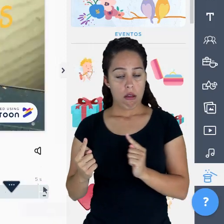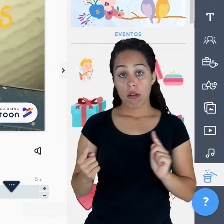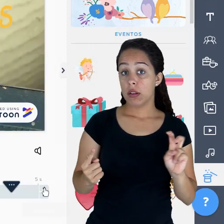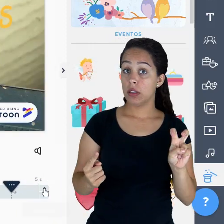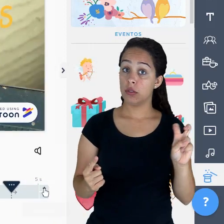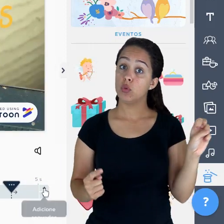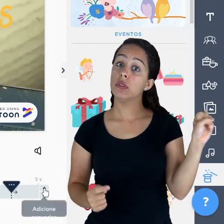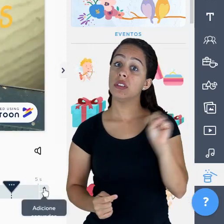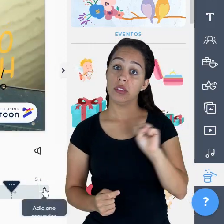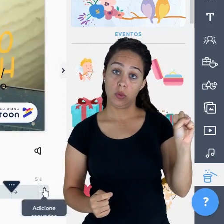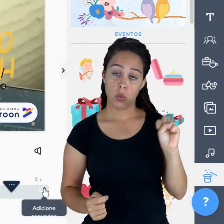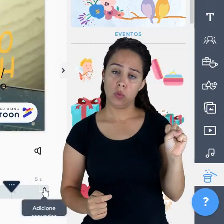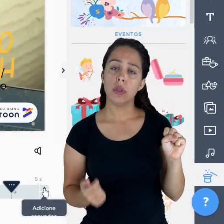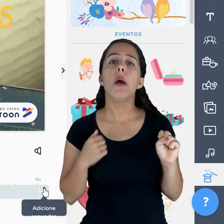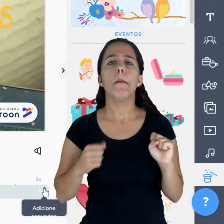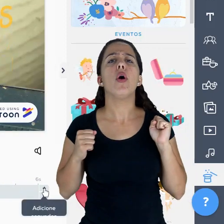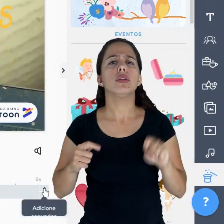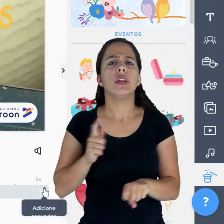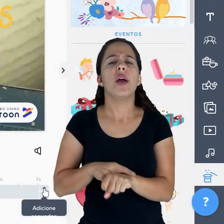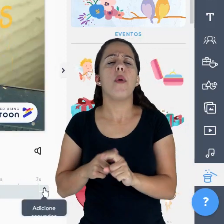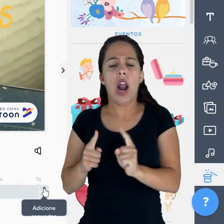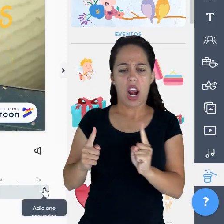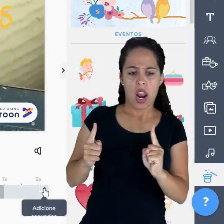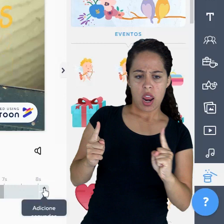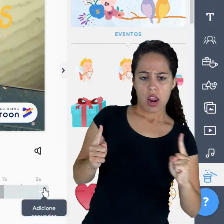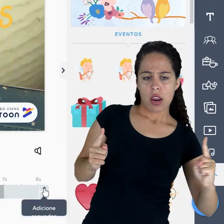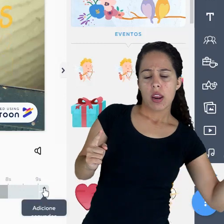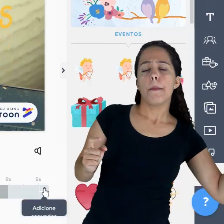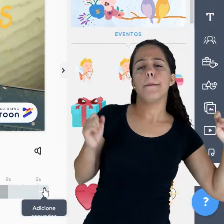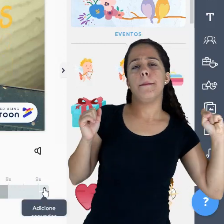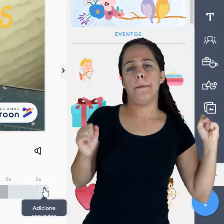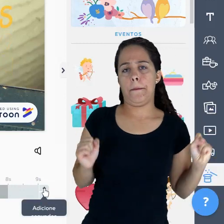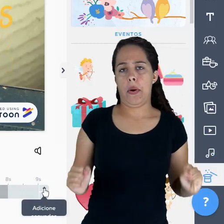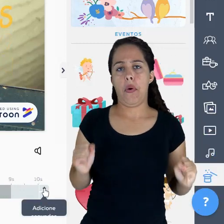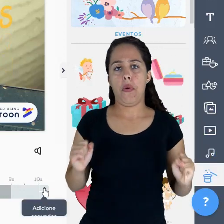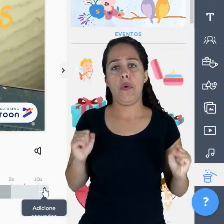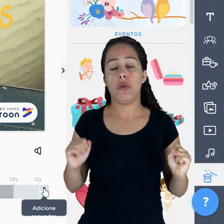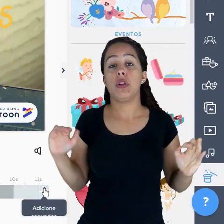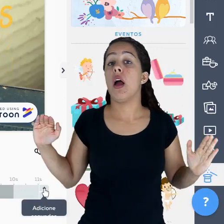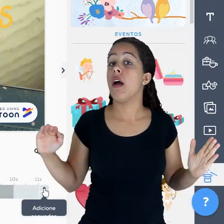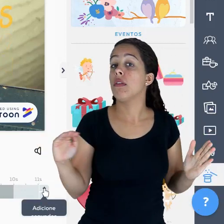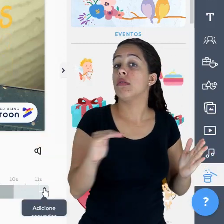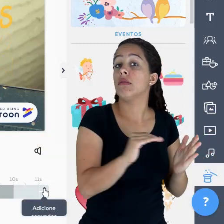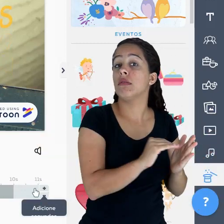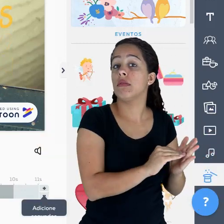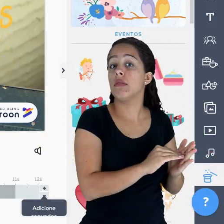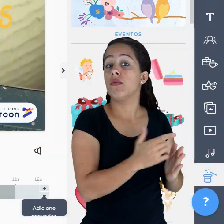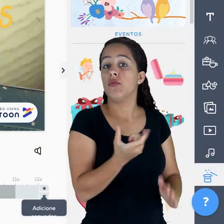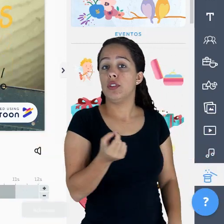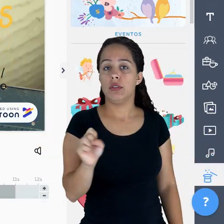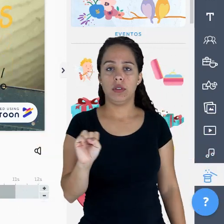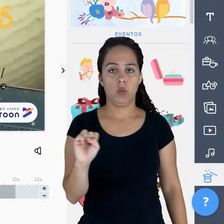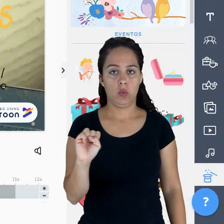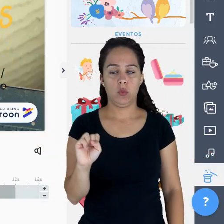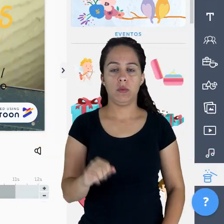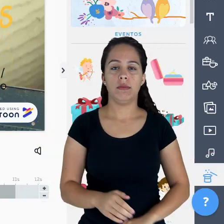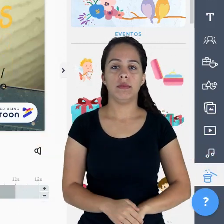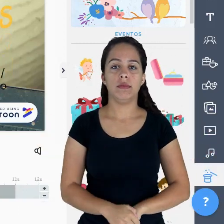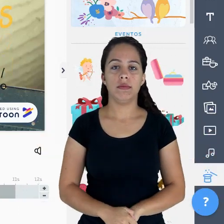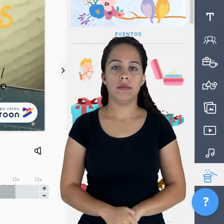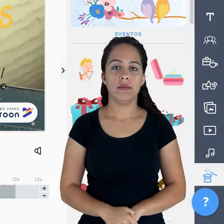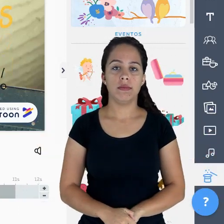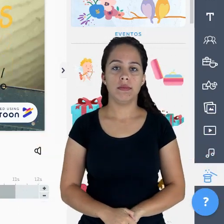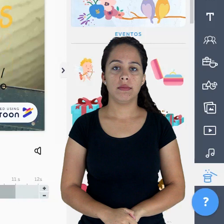de cinco segundos eu posso aumentar o tempo de duração desse slide para até 20